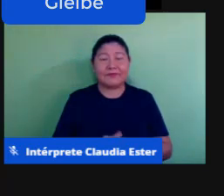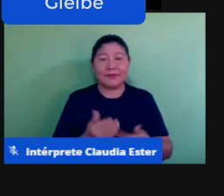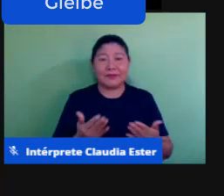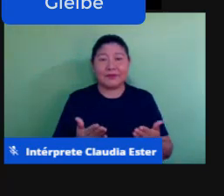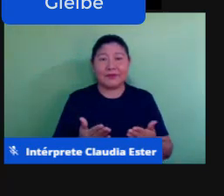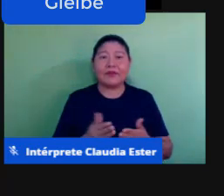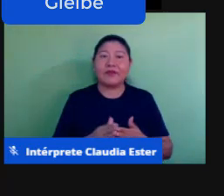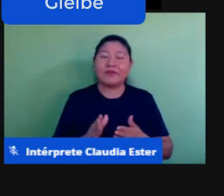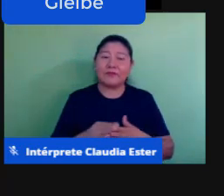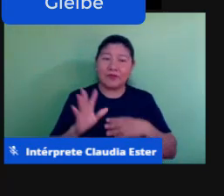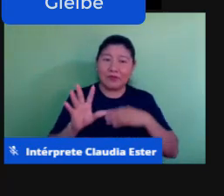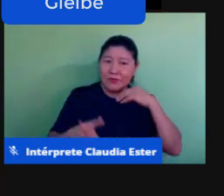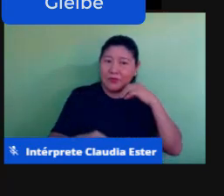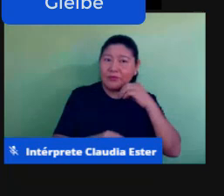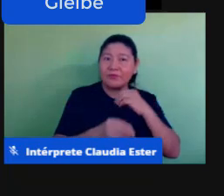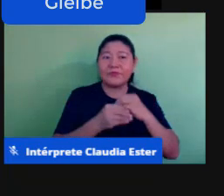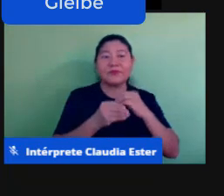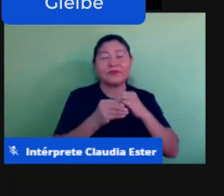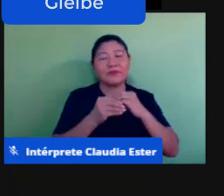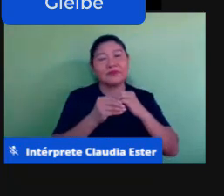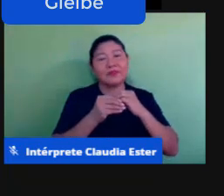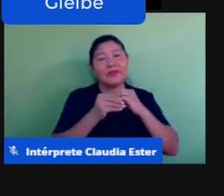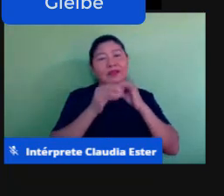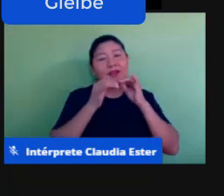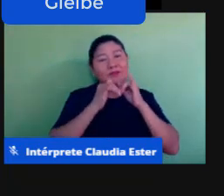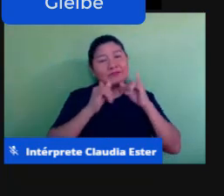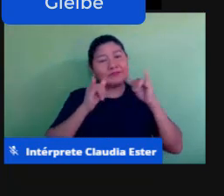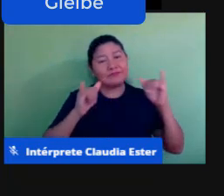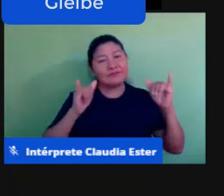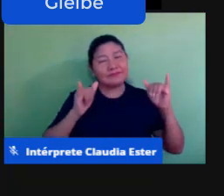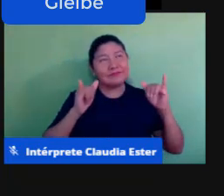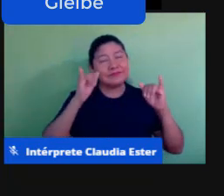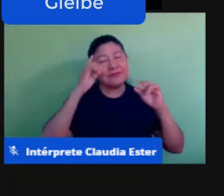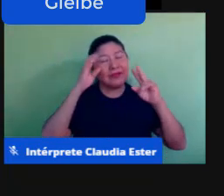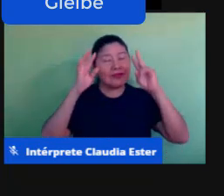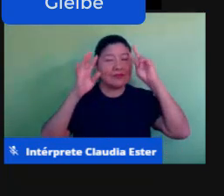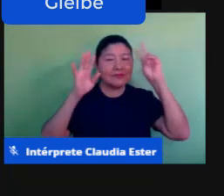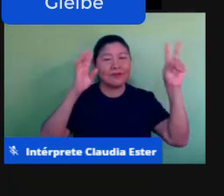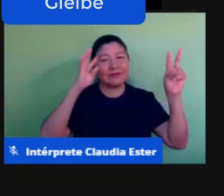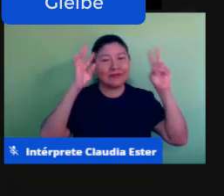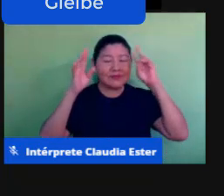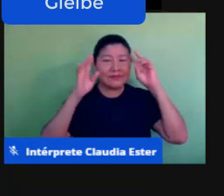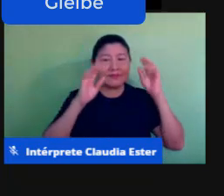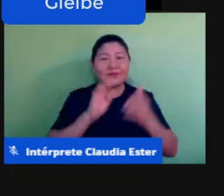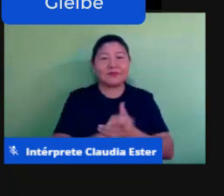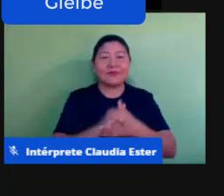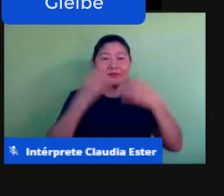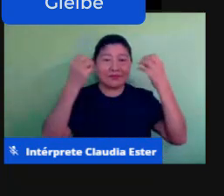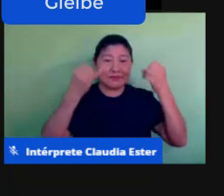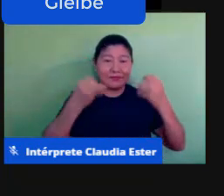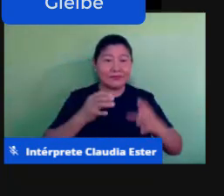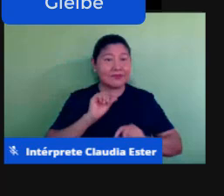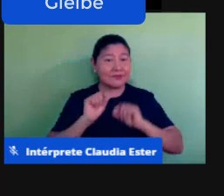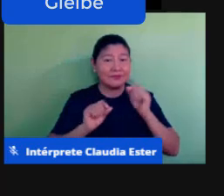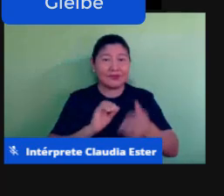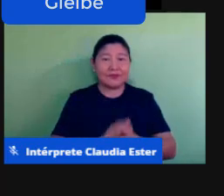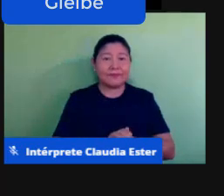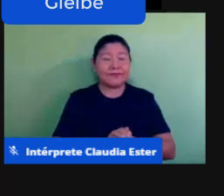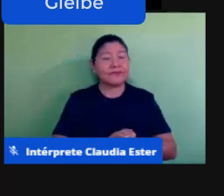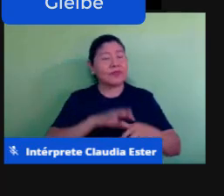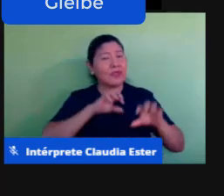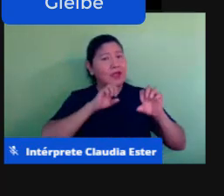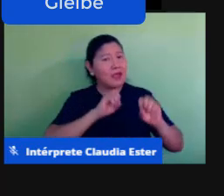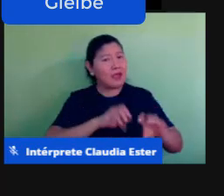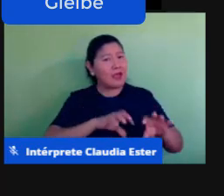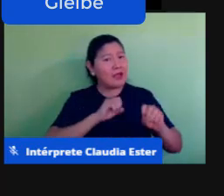Agora vou contribuir com uma mensagem para finalizarmos, tá? Que diz assim: as